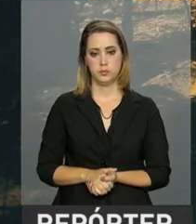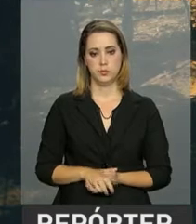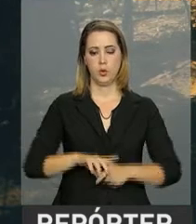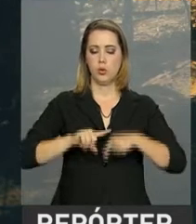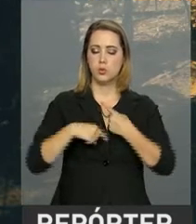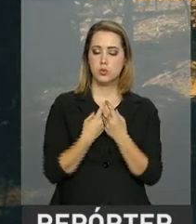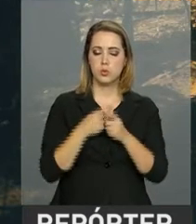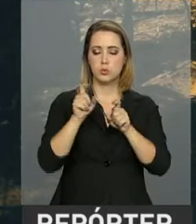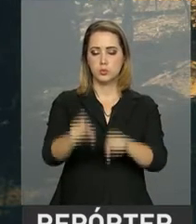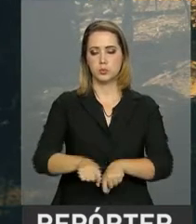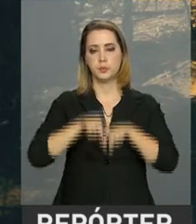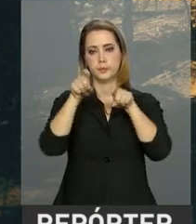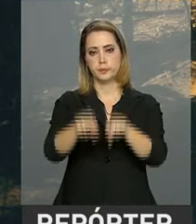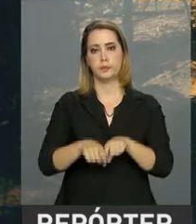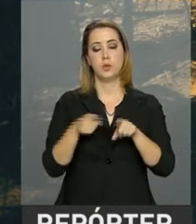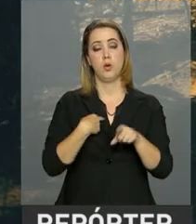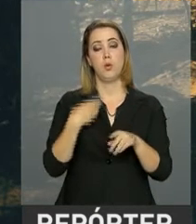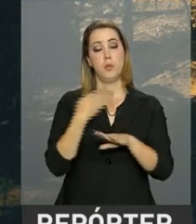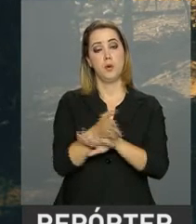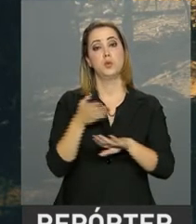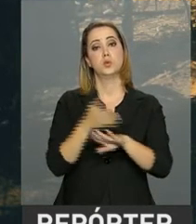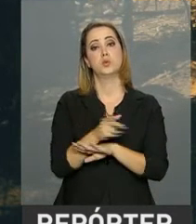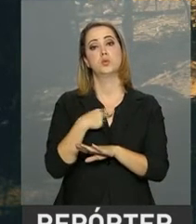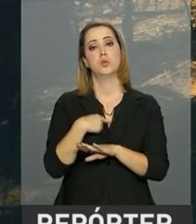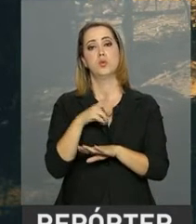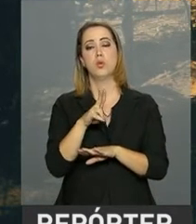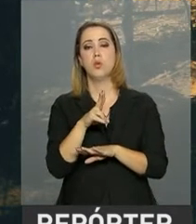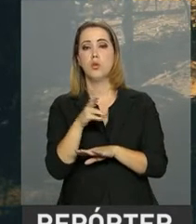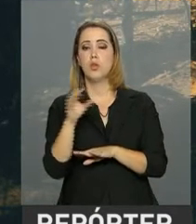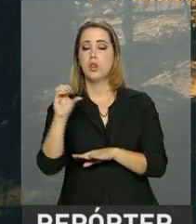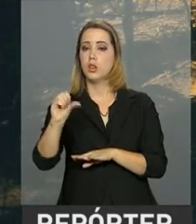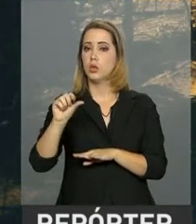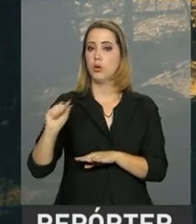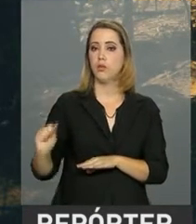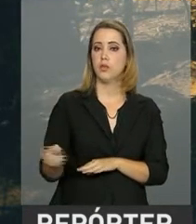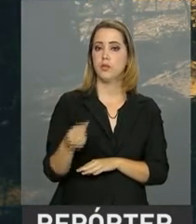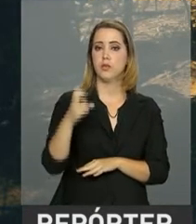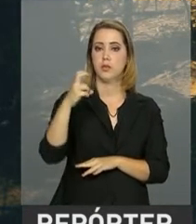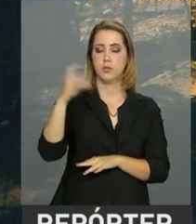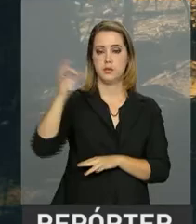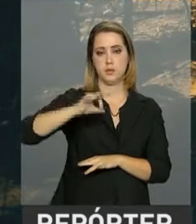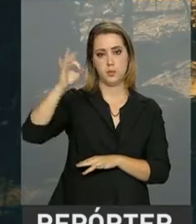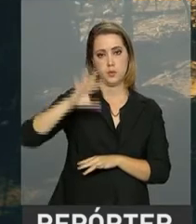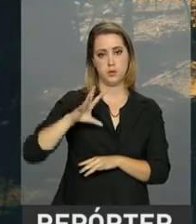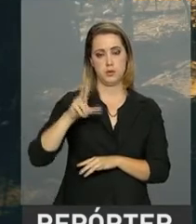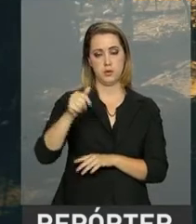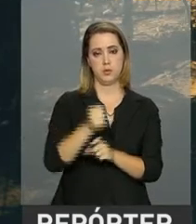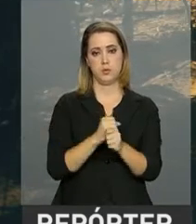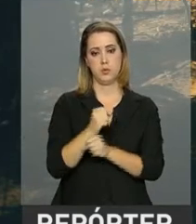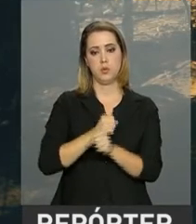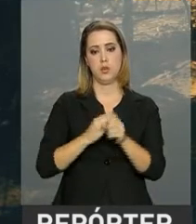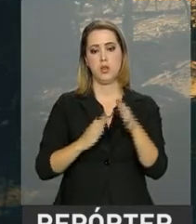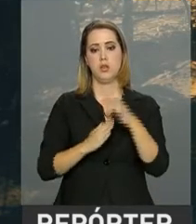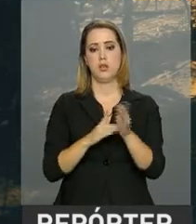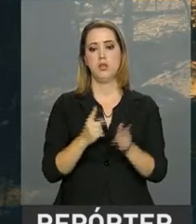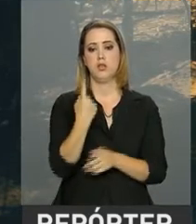Os demais produtores rurais acessam o crédito com encargos de 9,5% ao ano até o teto de